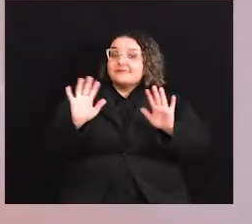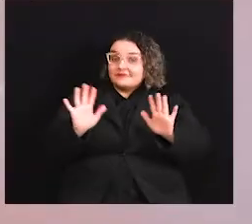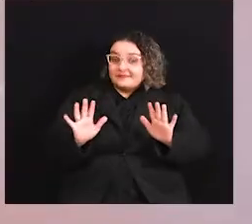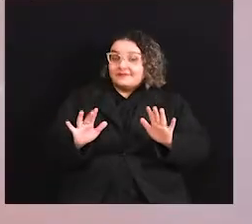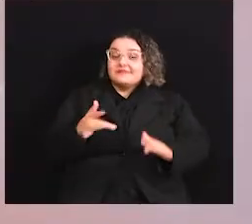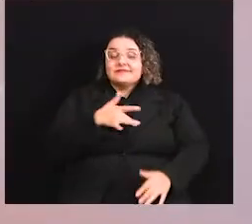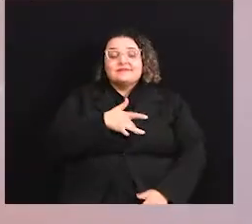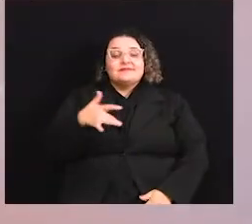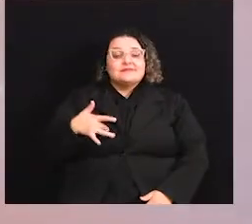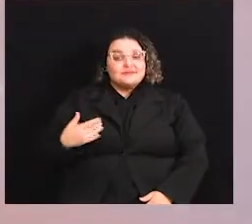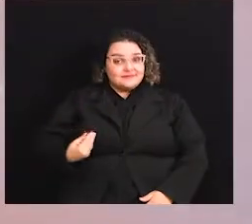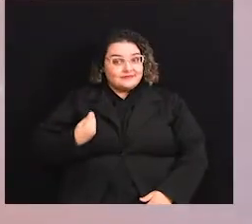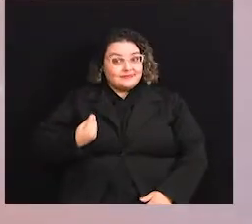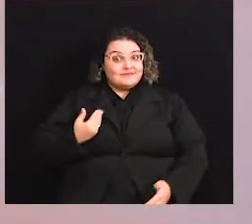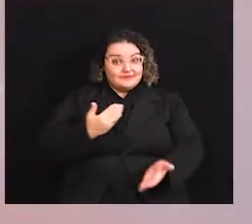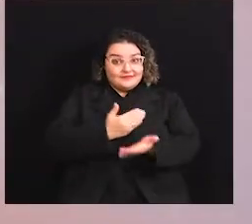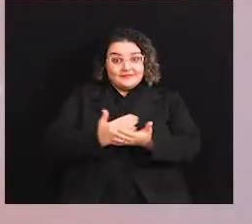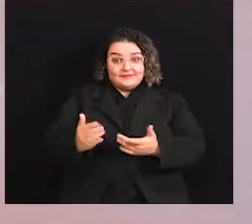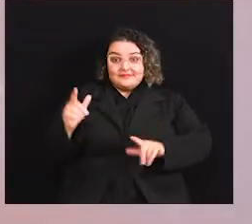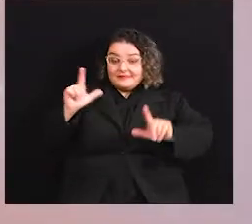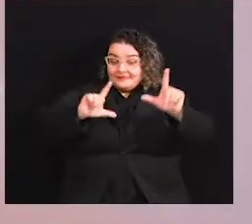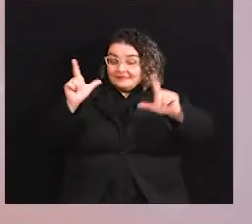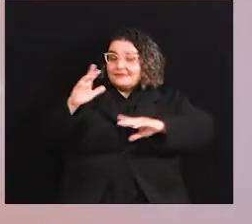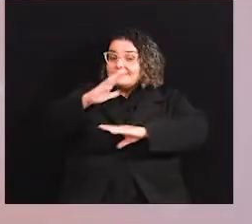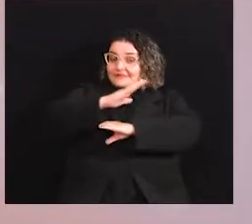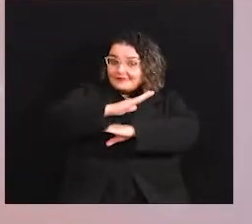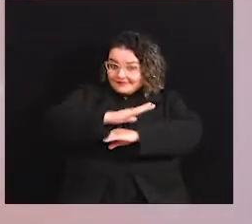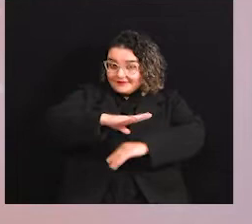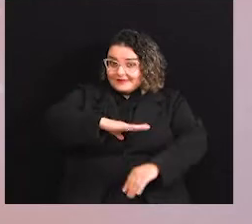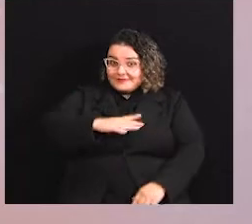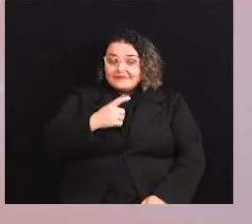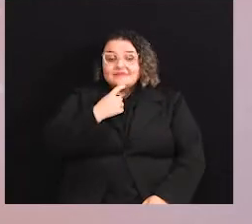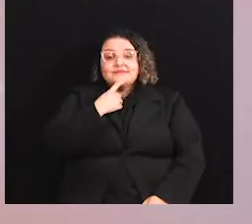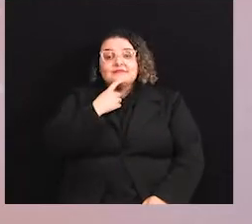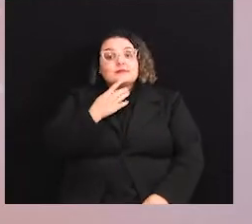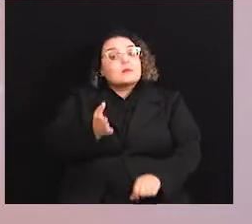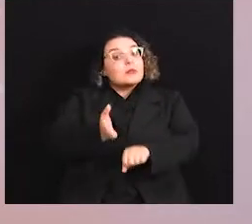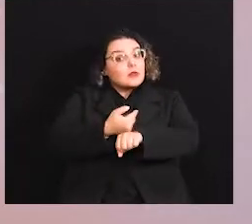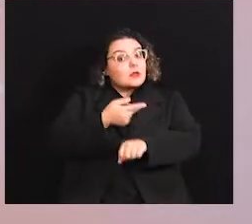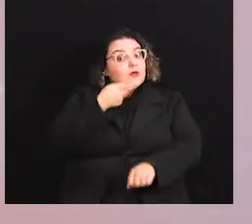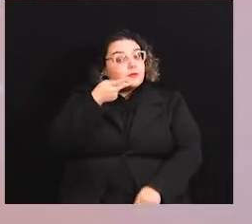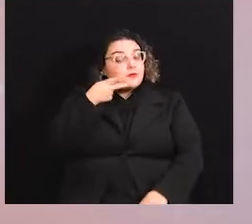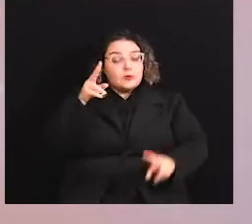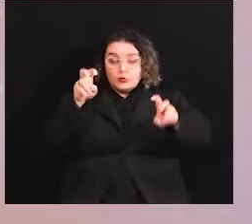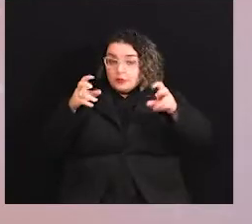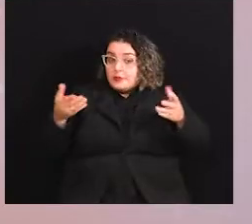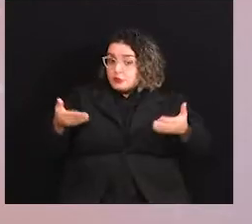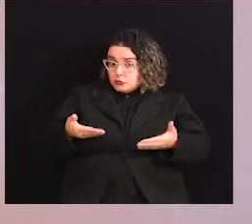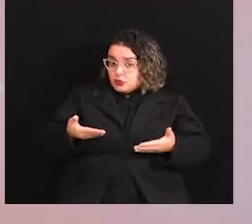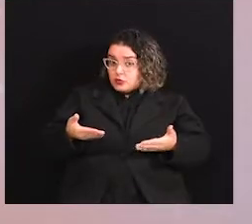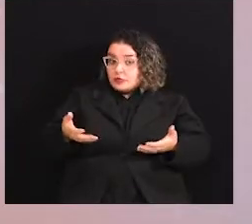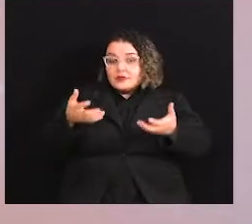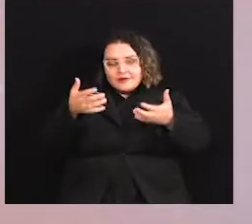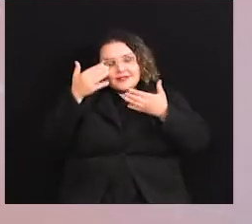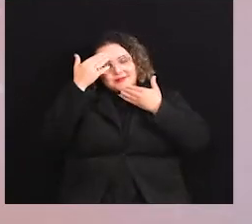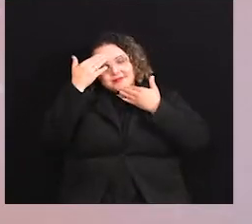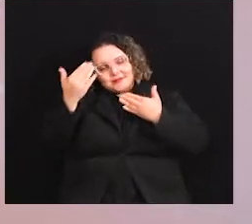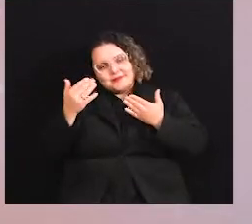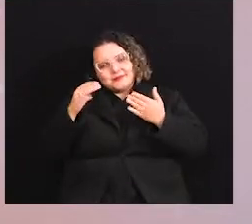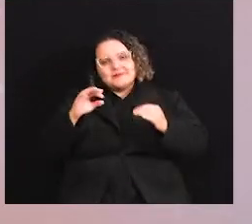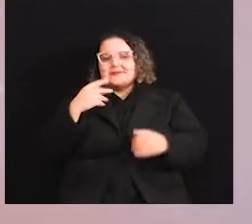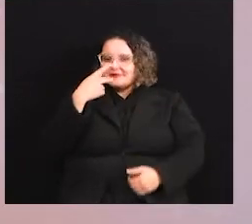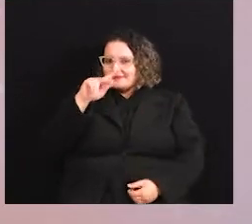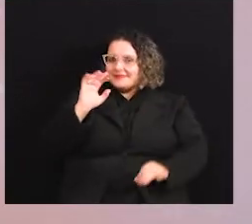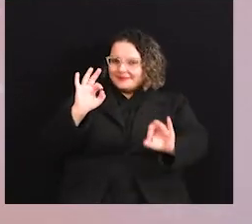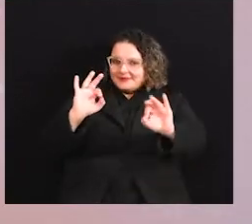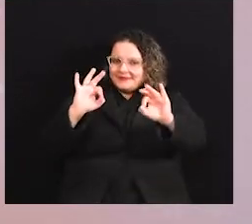Olá, mais um Saúde e Vida começando aqui pela tela da TV Câmara Campinas e antes de falar qual que é o tema de hoje, eu quero agradecer a sua